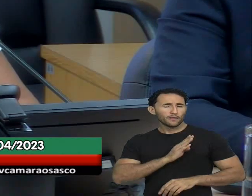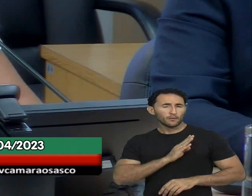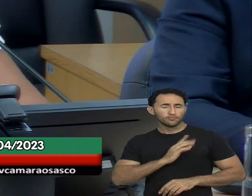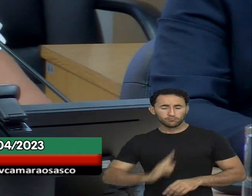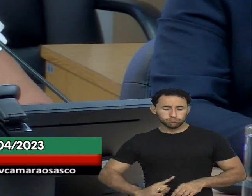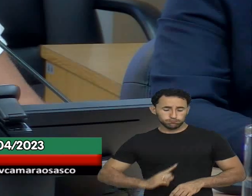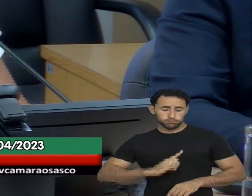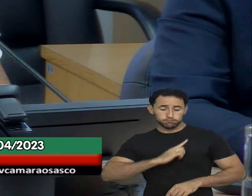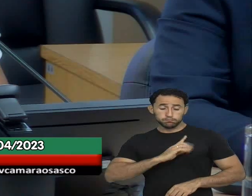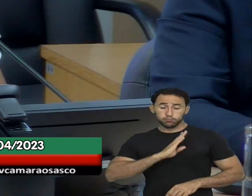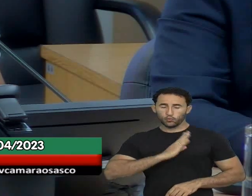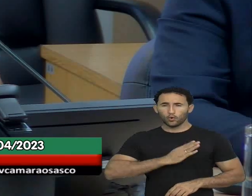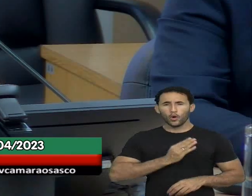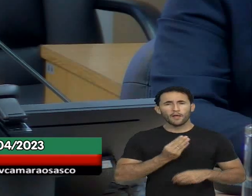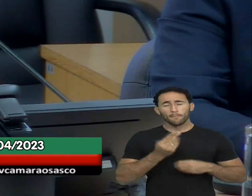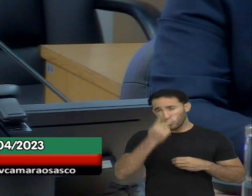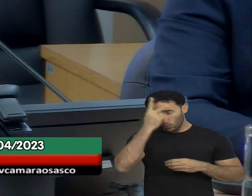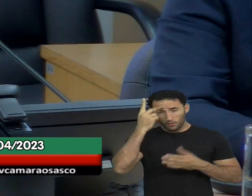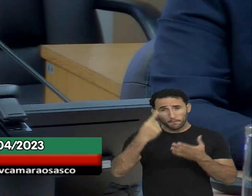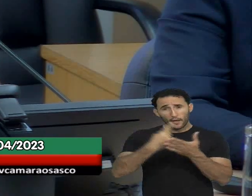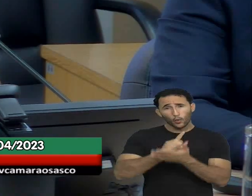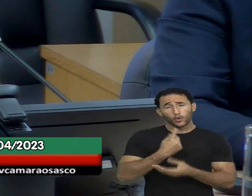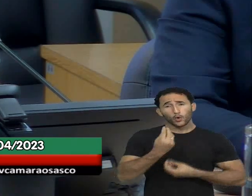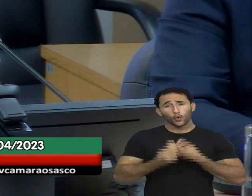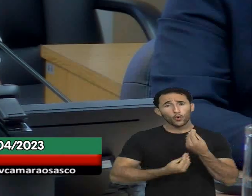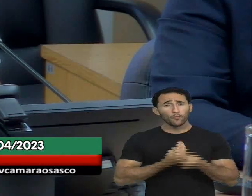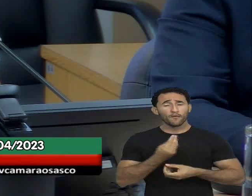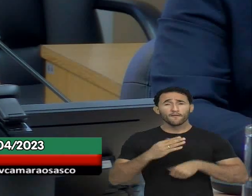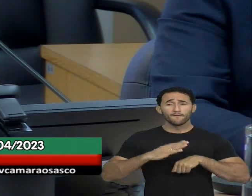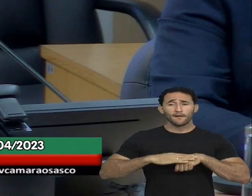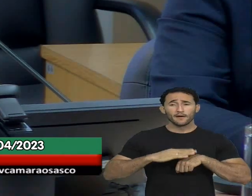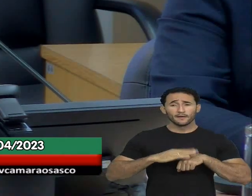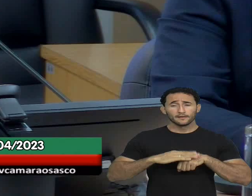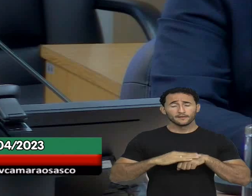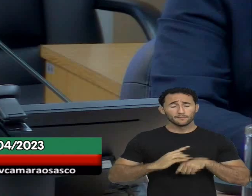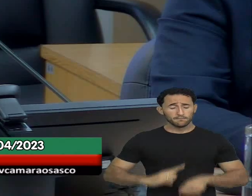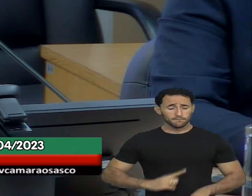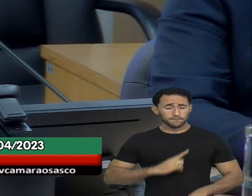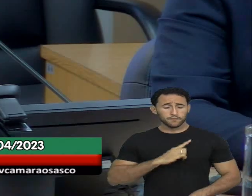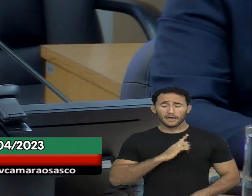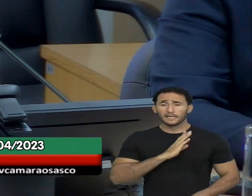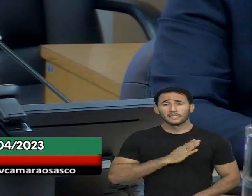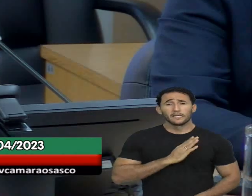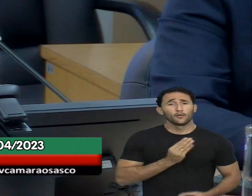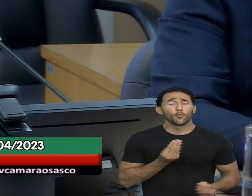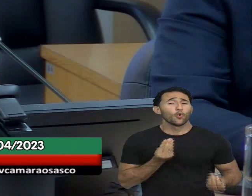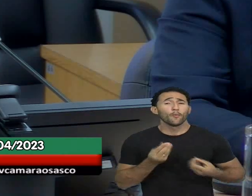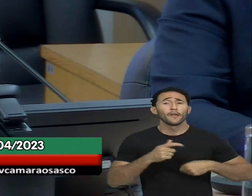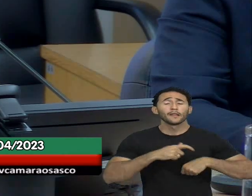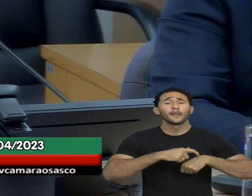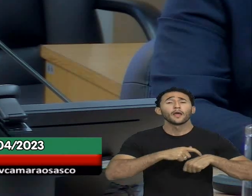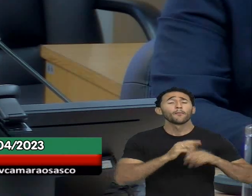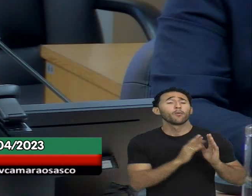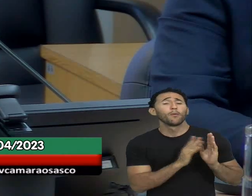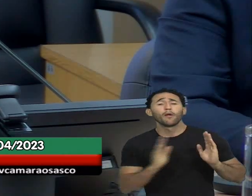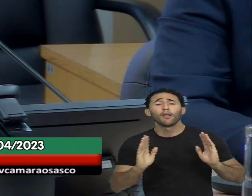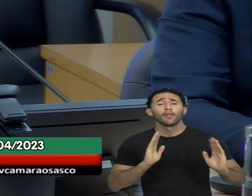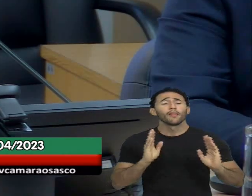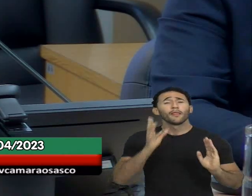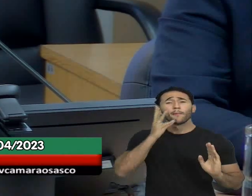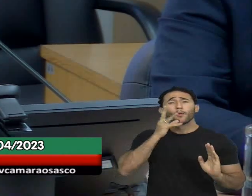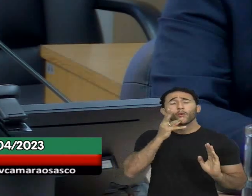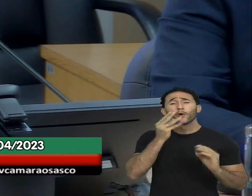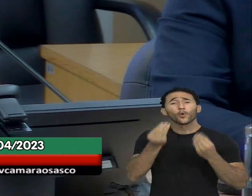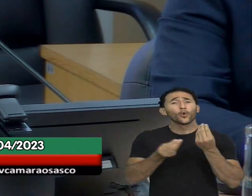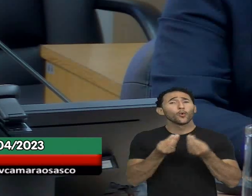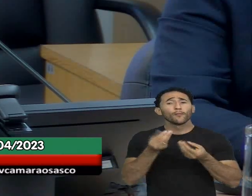pergunta, né, como é realizado o cateterismo, quanto tempo demora esse procedimento, qual é a recuperação,